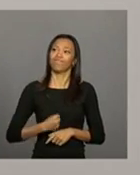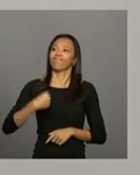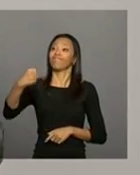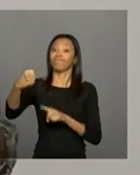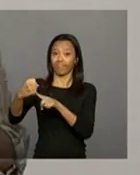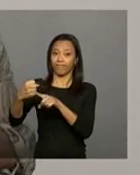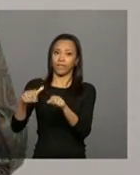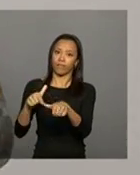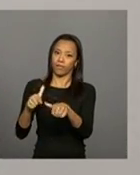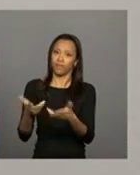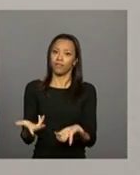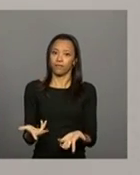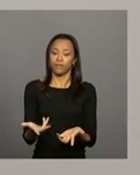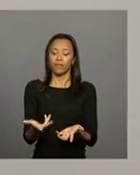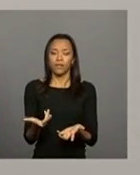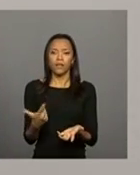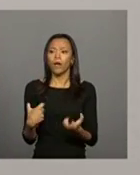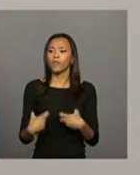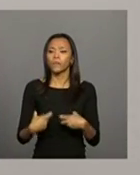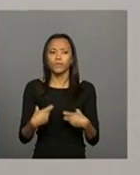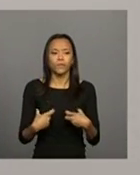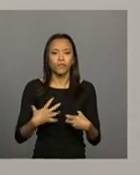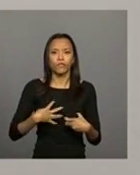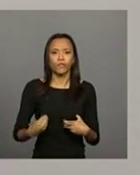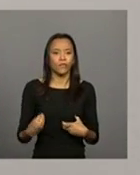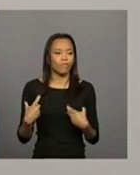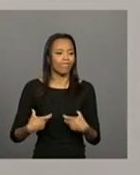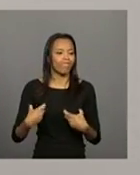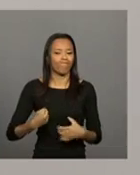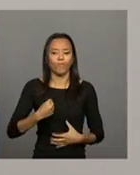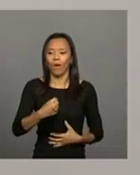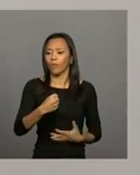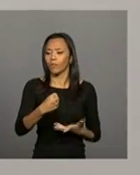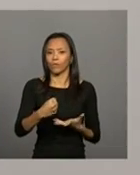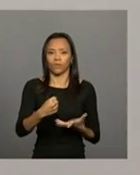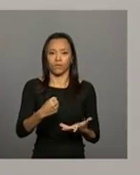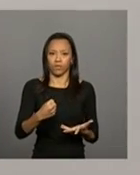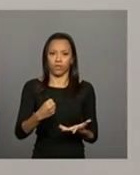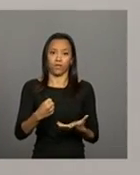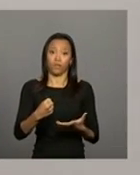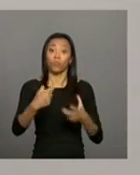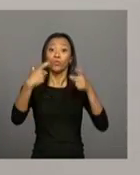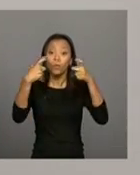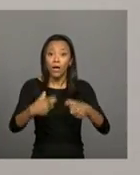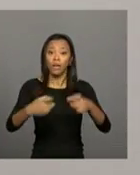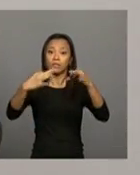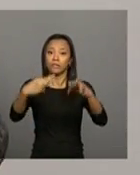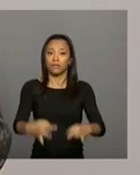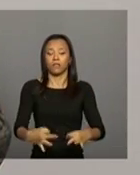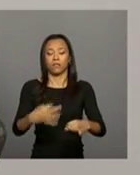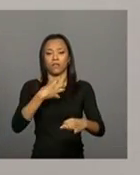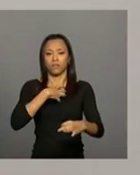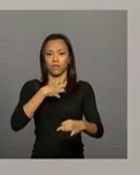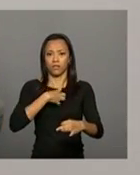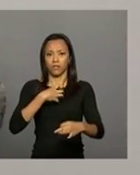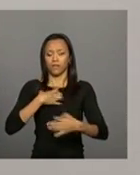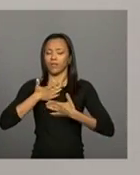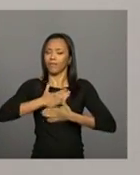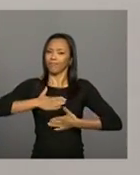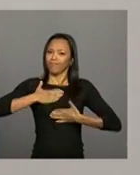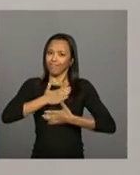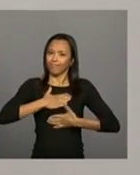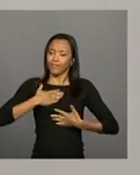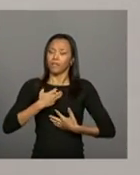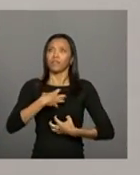e ter onde um local correto, um local em que ela se sinta satisfeita